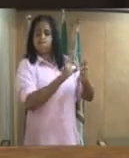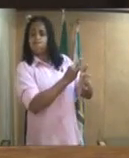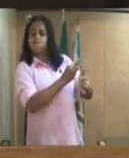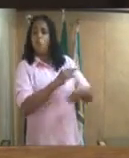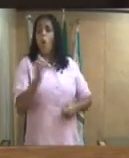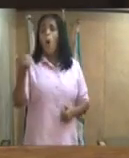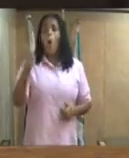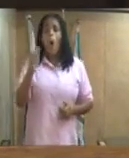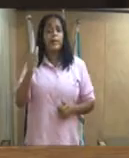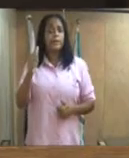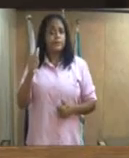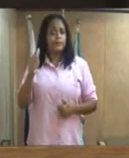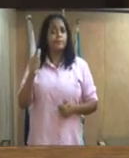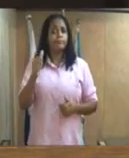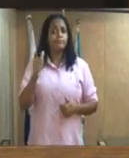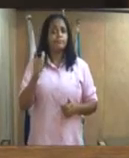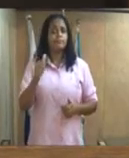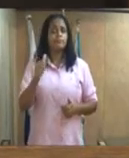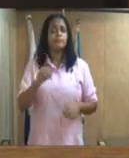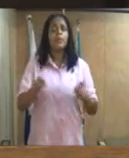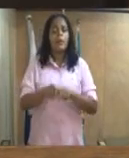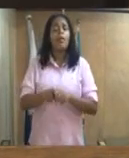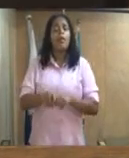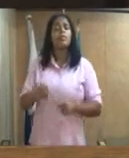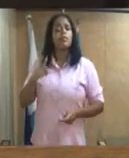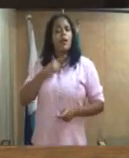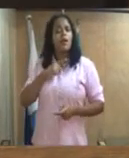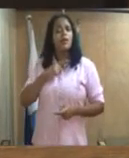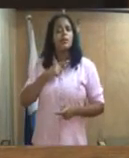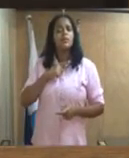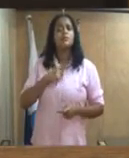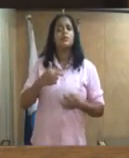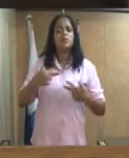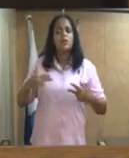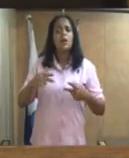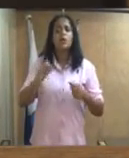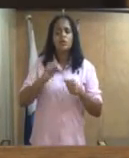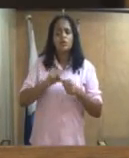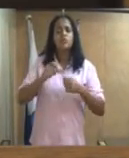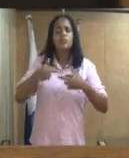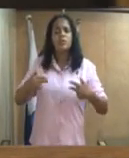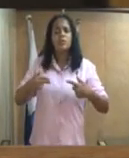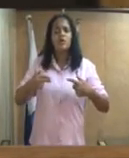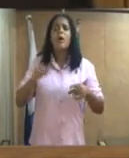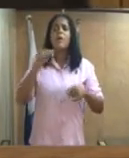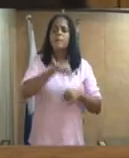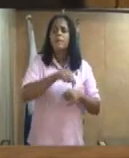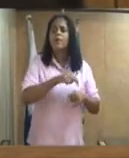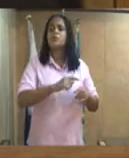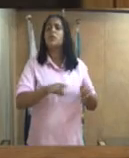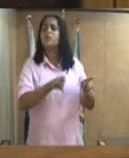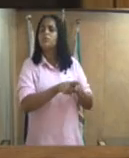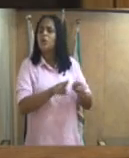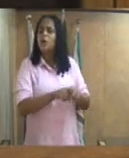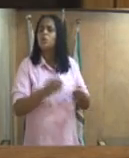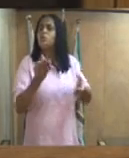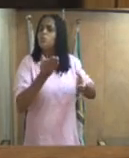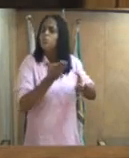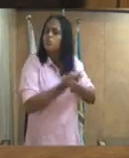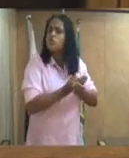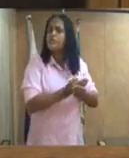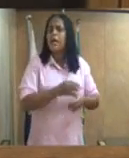óbice legal que tenha necessidade de abrir vista para a Comissão de Redação e Justiça,